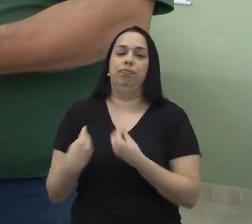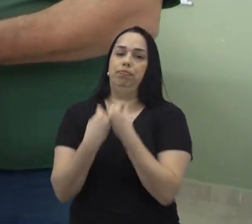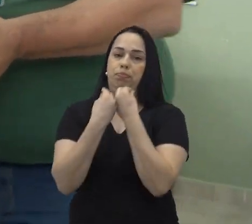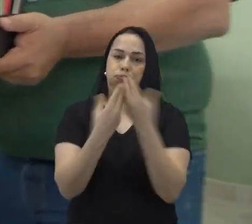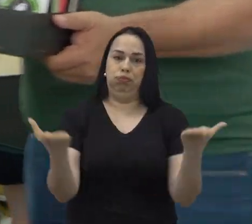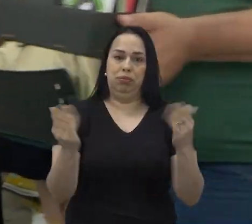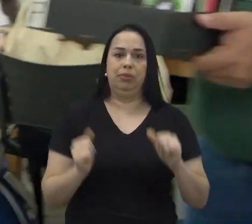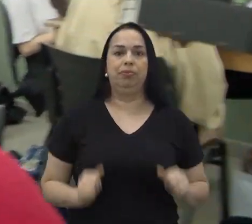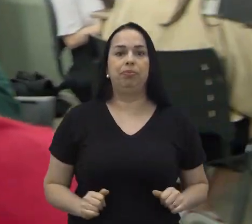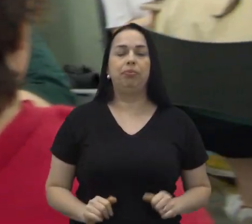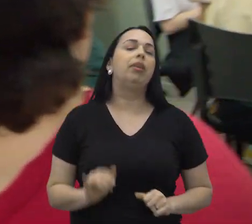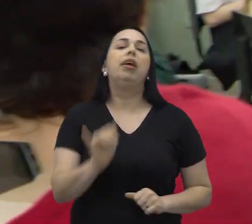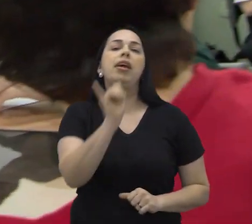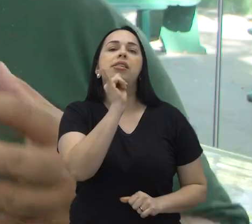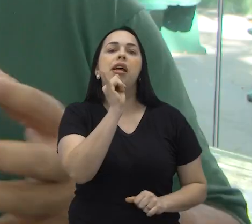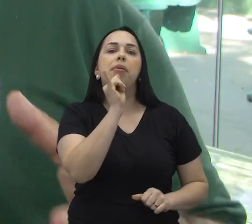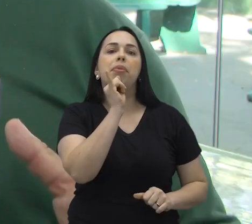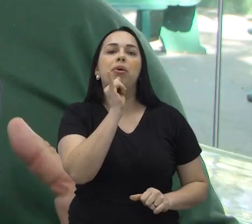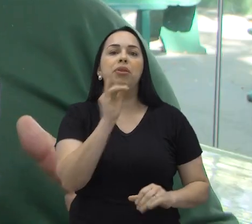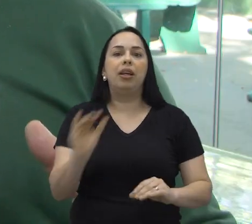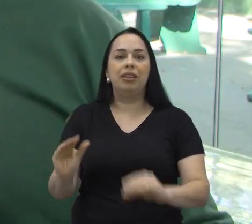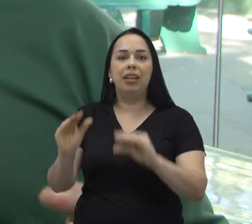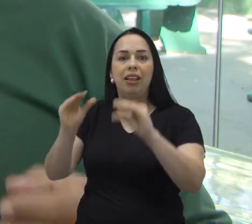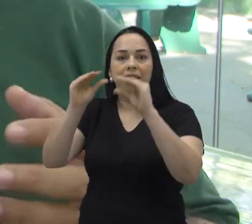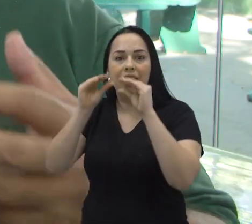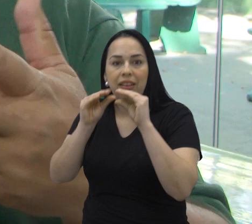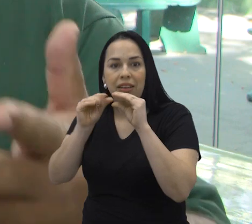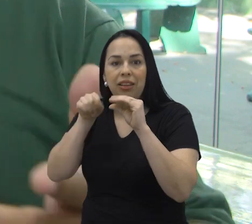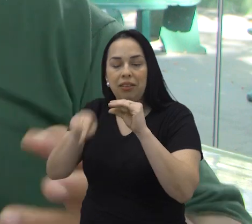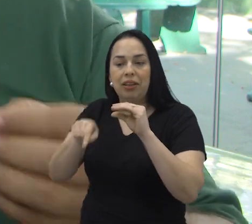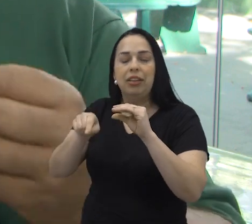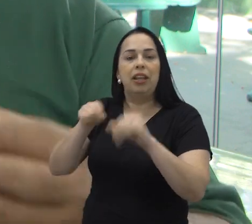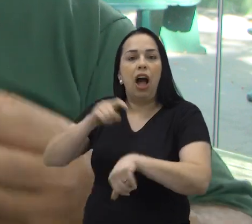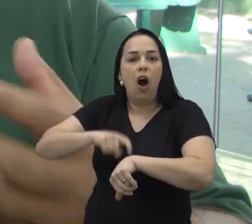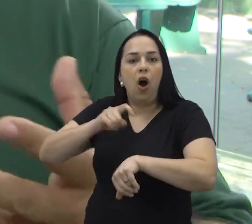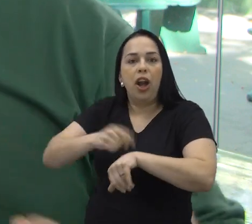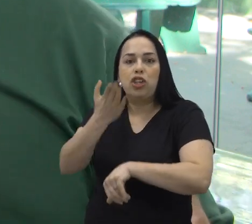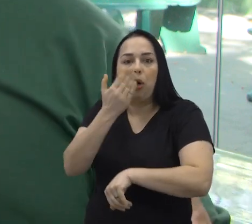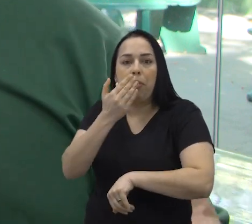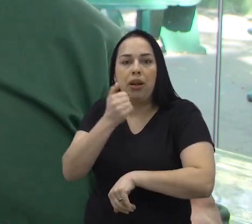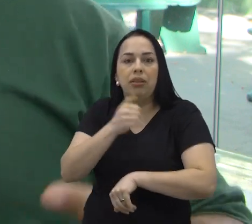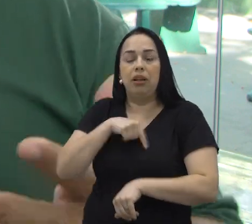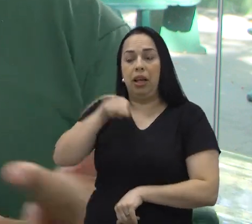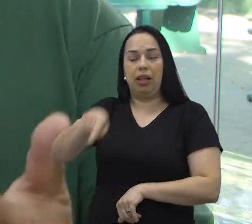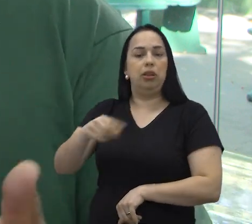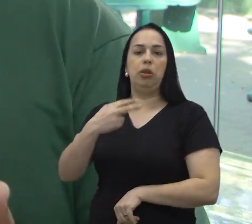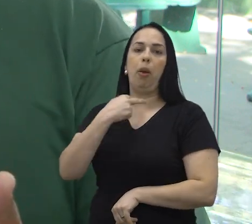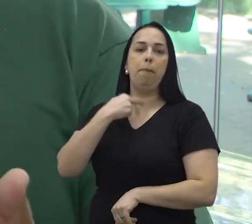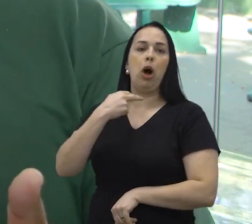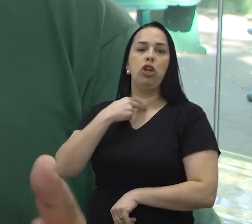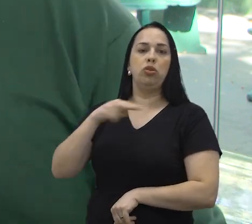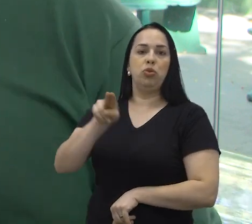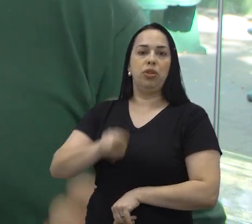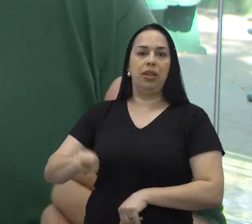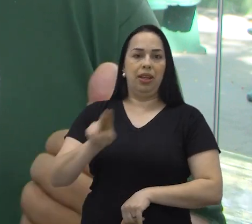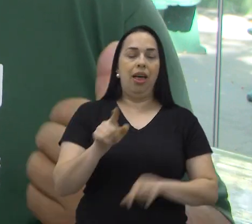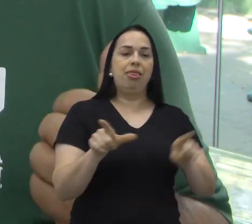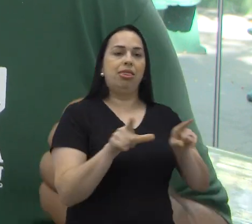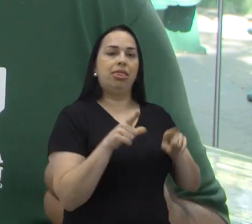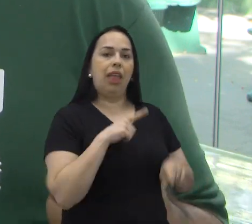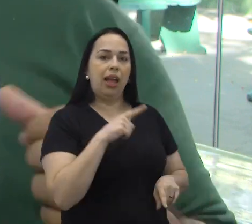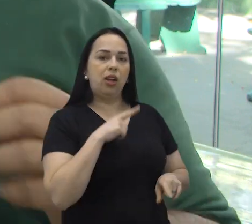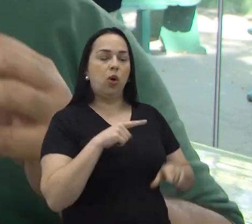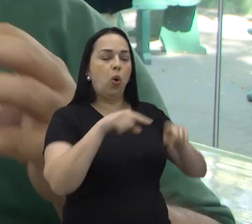devolvê-los somente no fim da aula. Nossa cantina, por exemplo, as mães cuidam e ali no horário do almoço as crianças não usam o celular. A gente tem